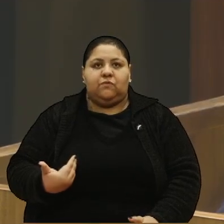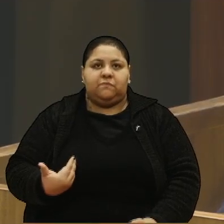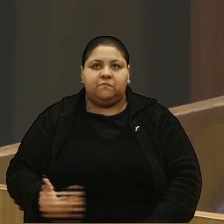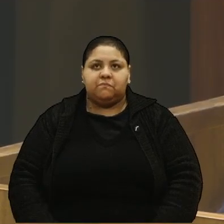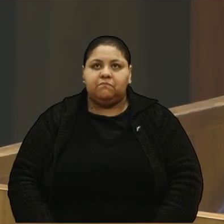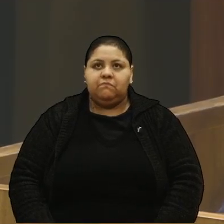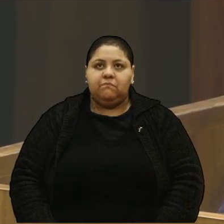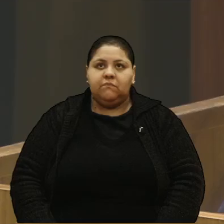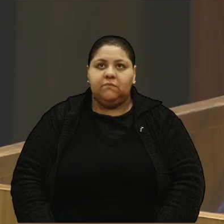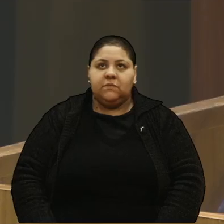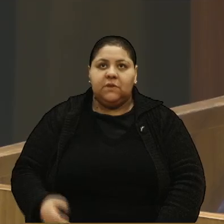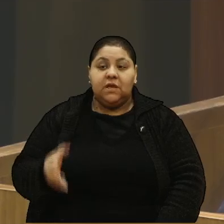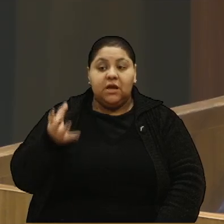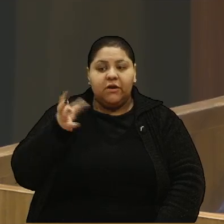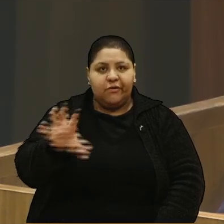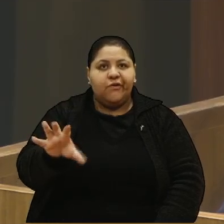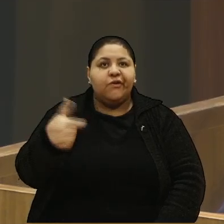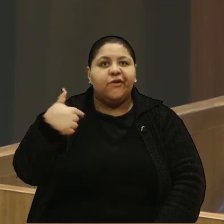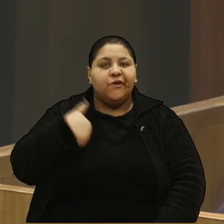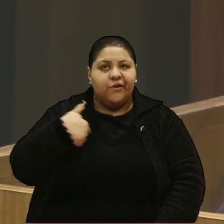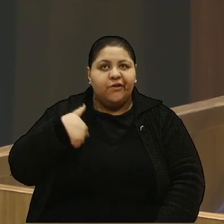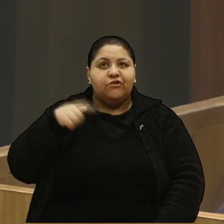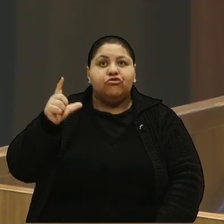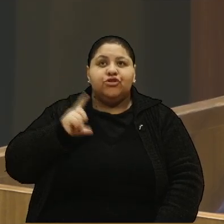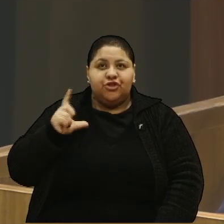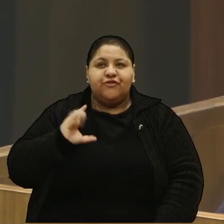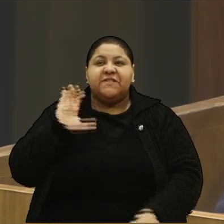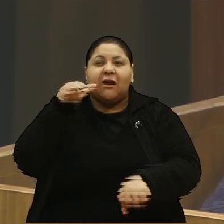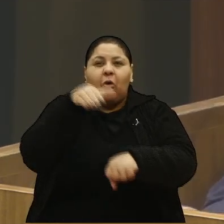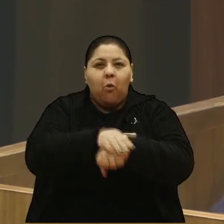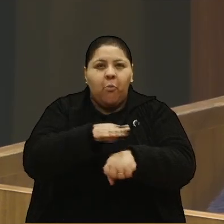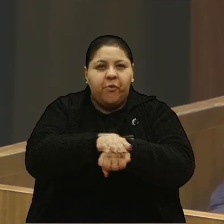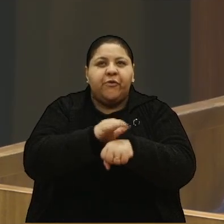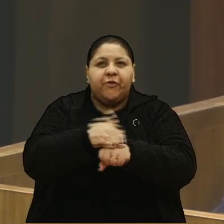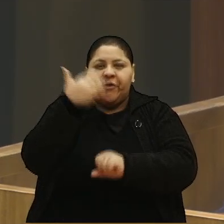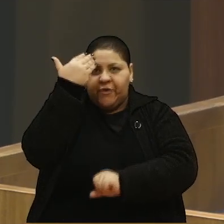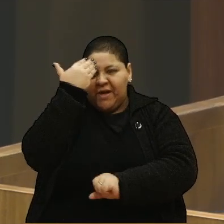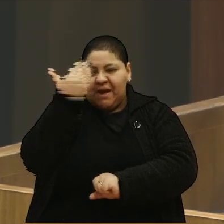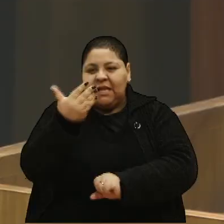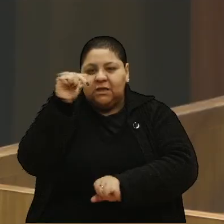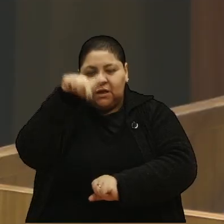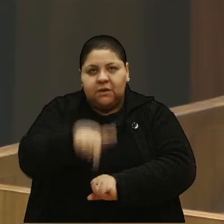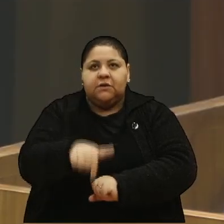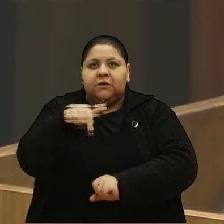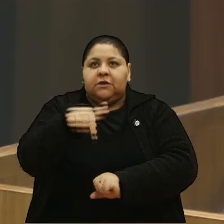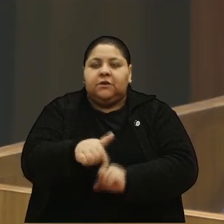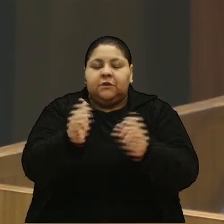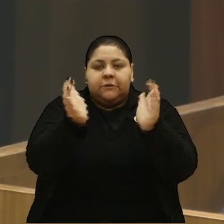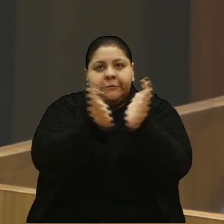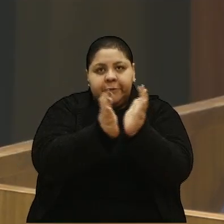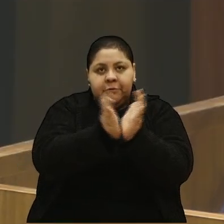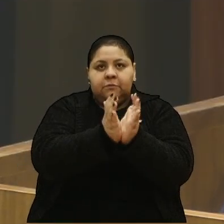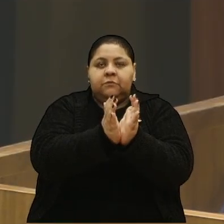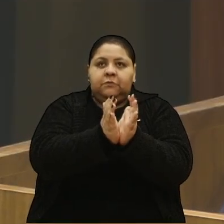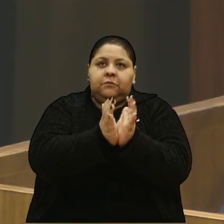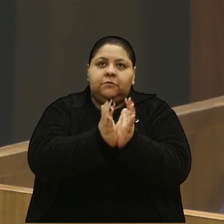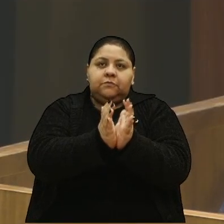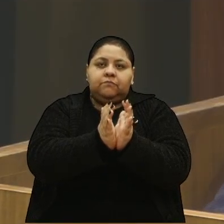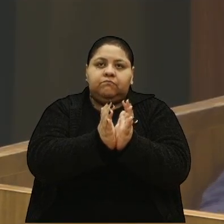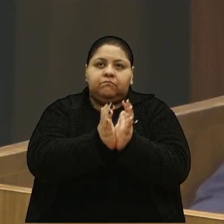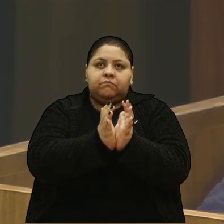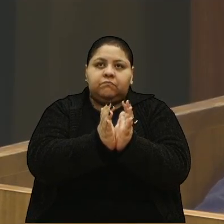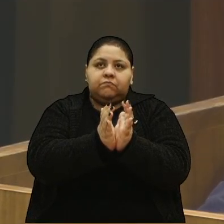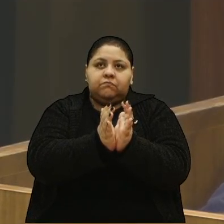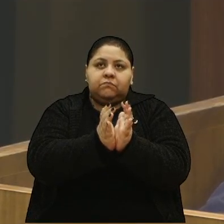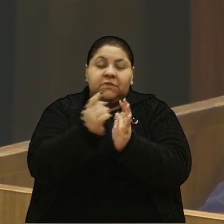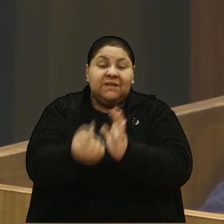E isso, eu carreguei esse peso. E agradeço aqui aos colegas que